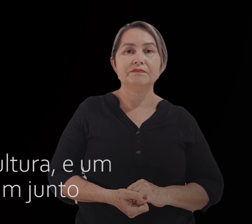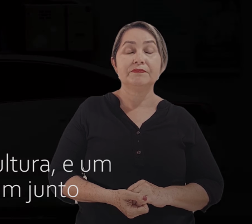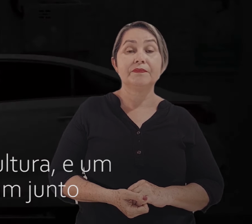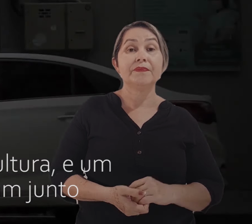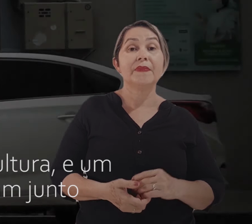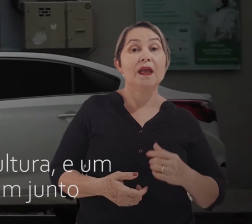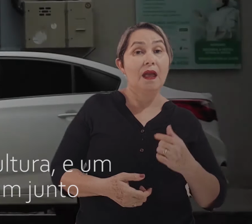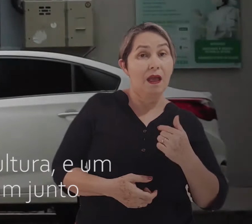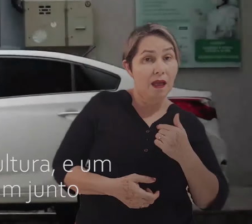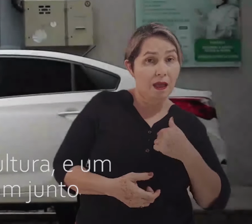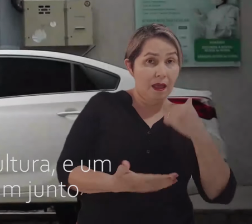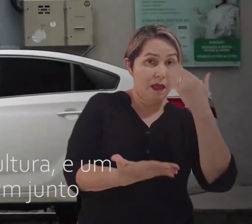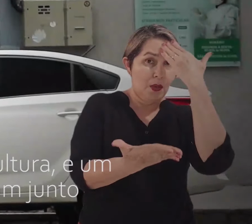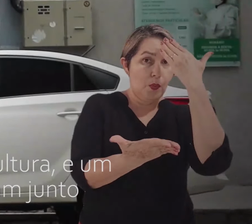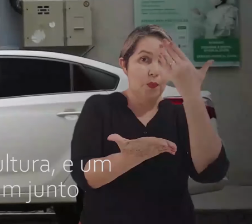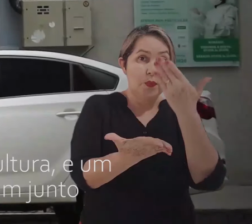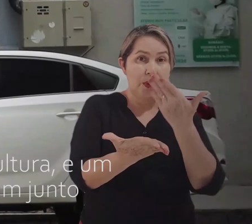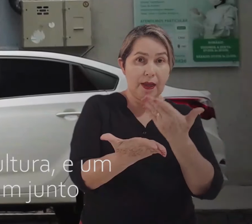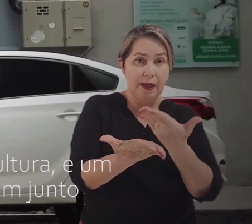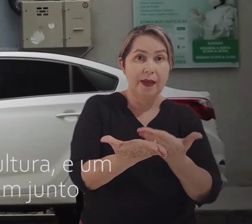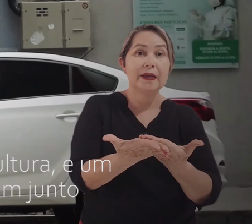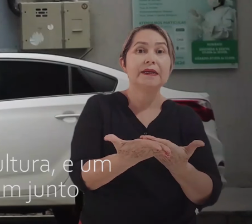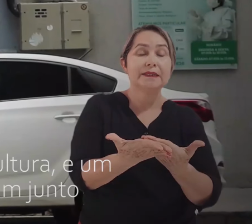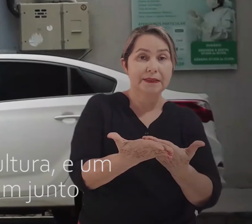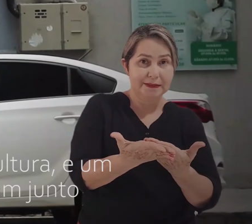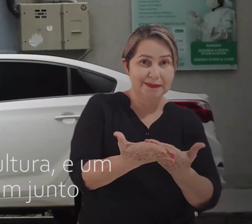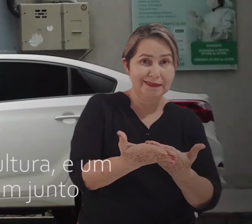Eu acredito que é a questão da própria estrutura